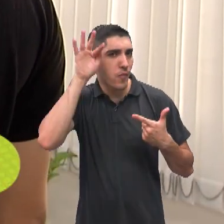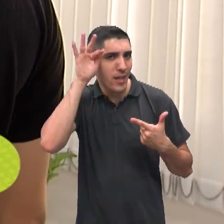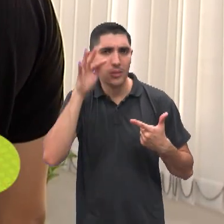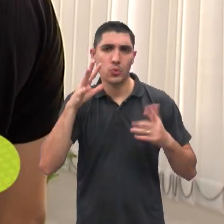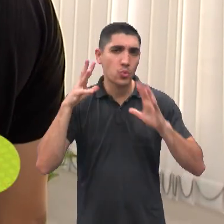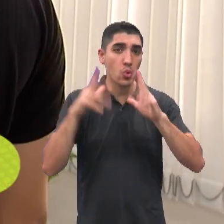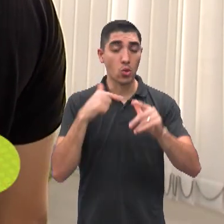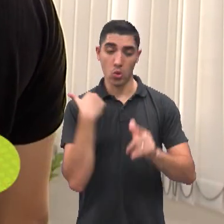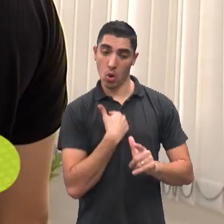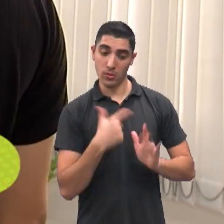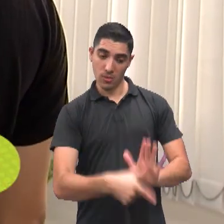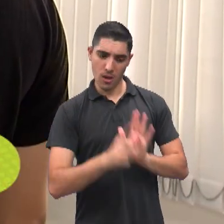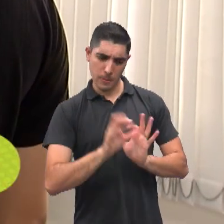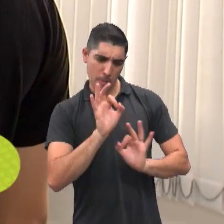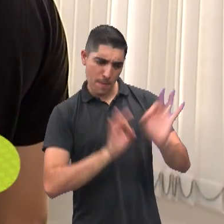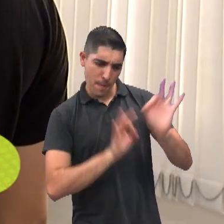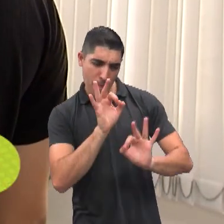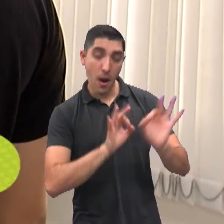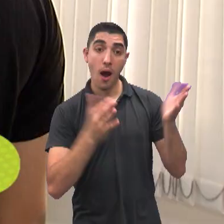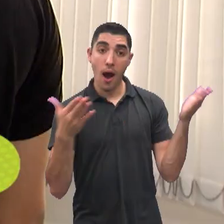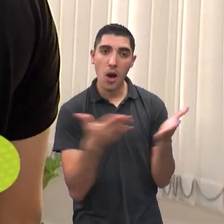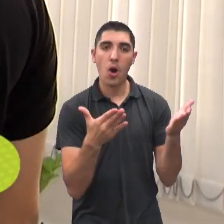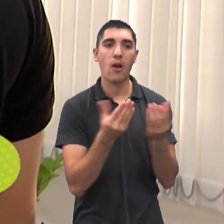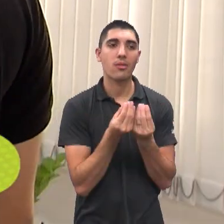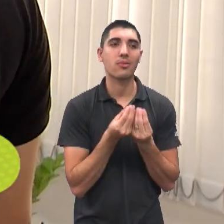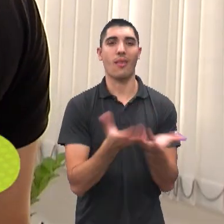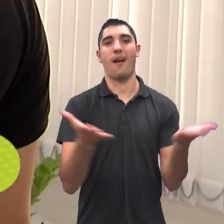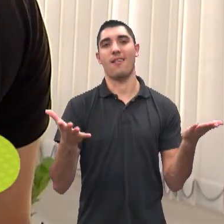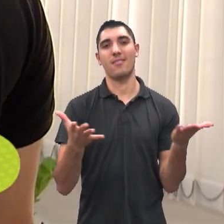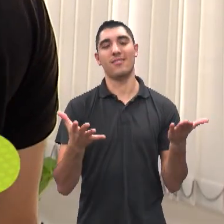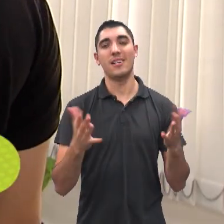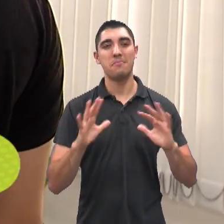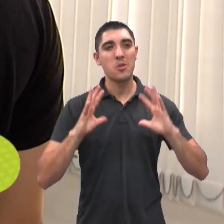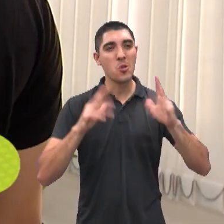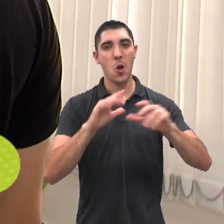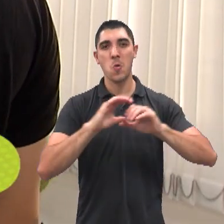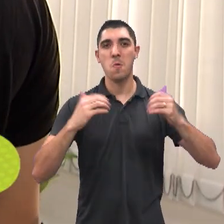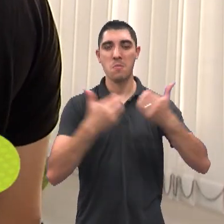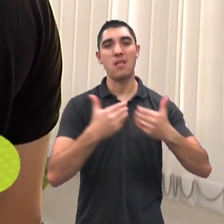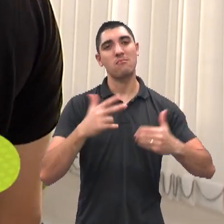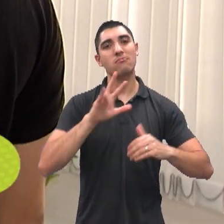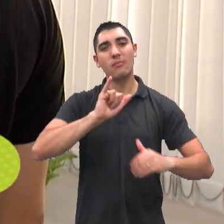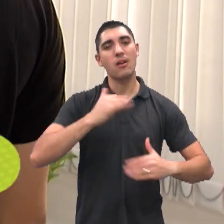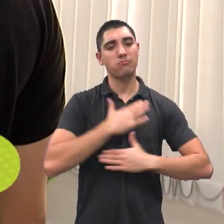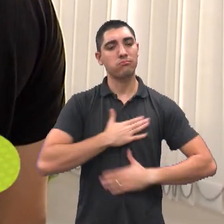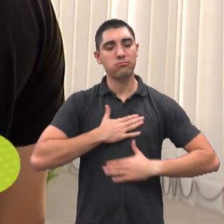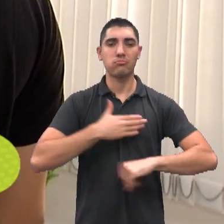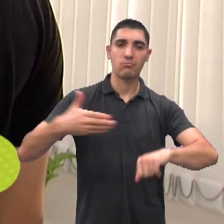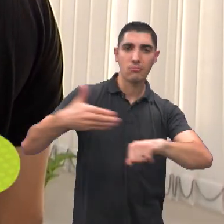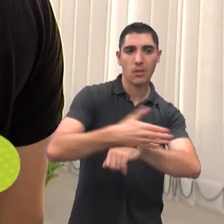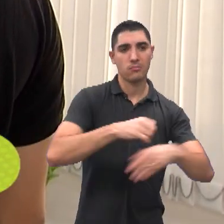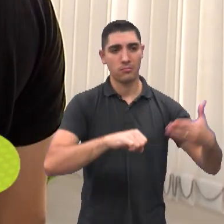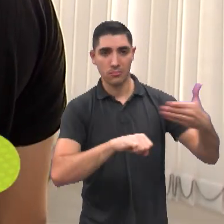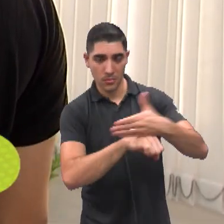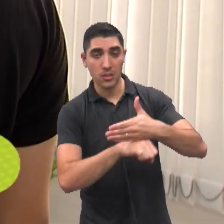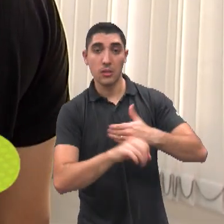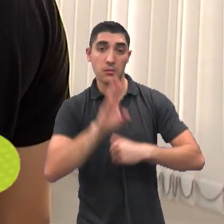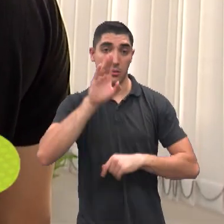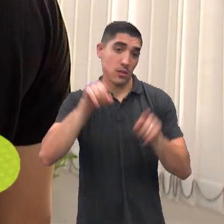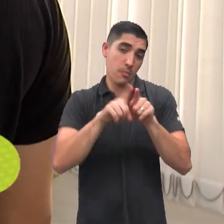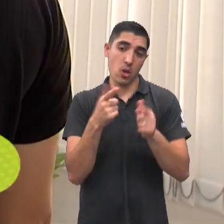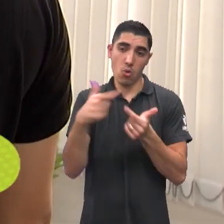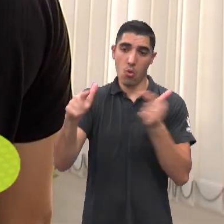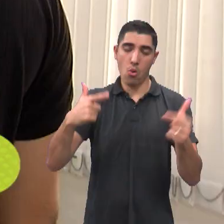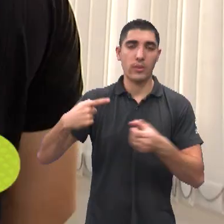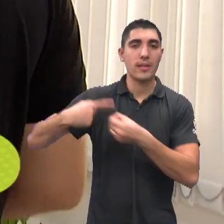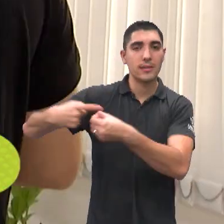para poder entregar para a comunidade. E agora acaba que a gente vai entregar para a comunidade ao redor, né, os municípios próximos poder participar desses